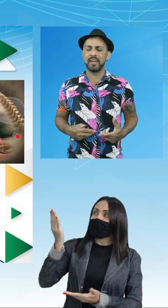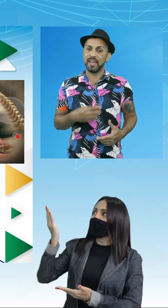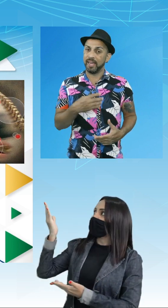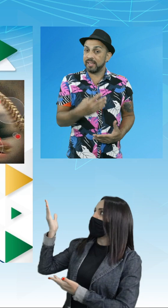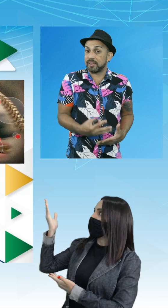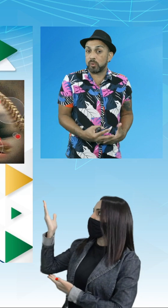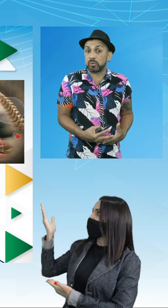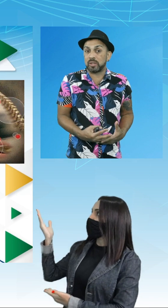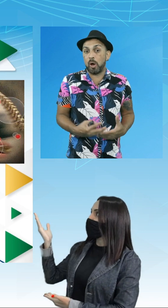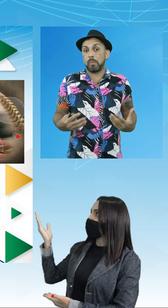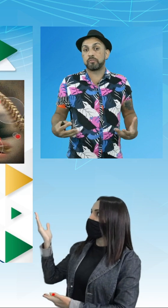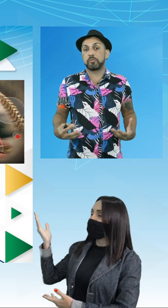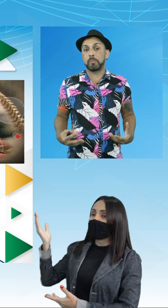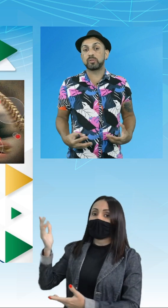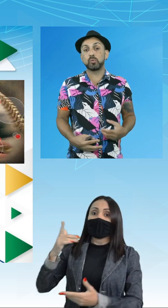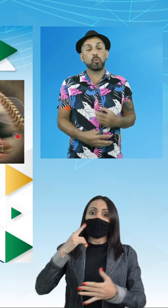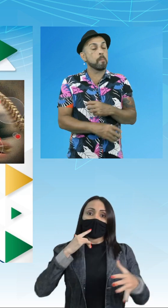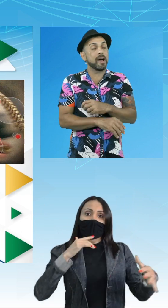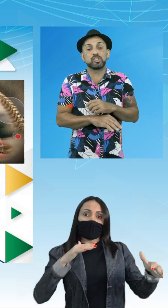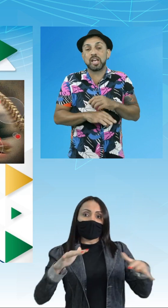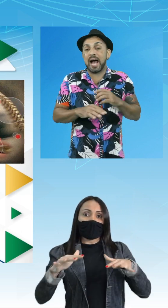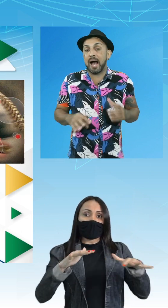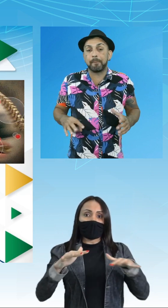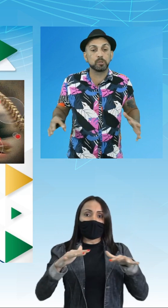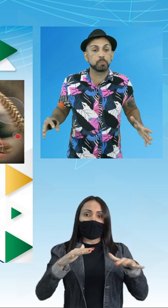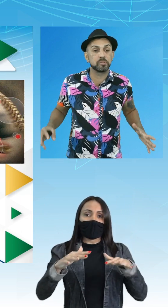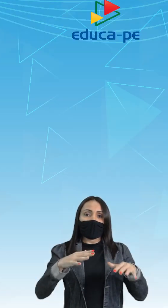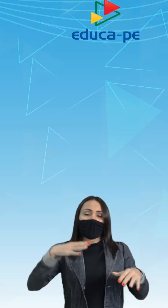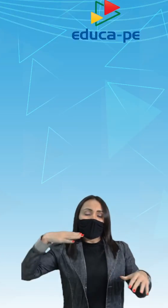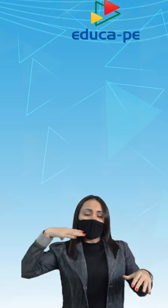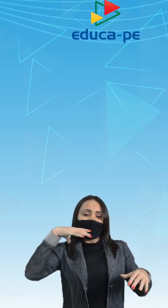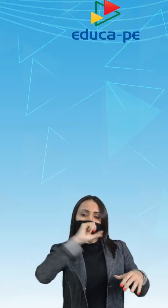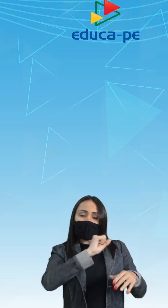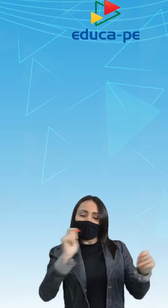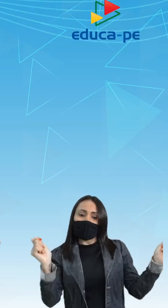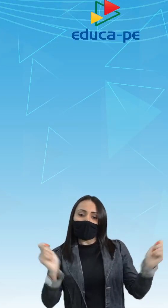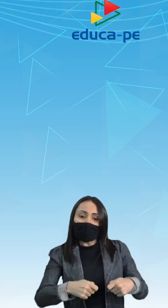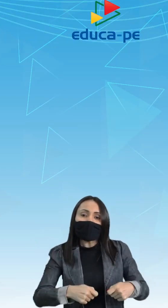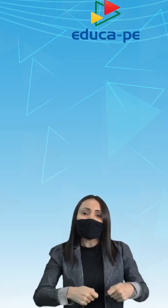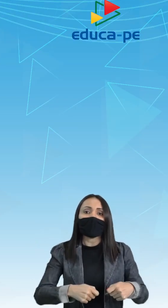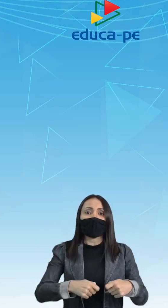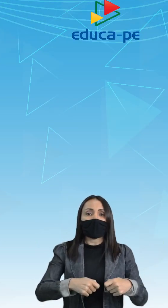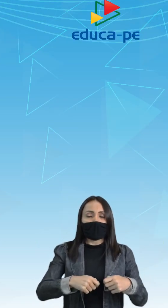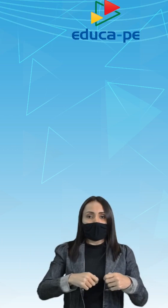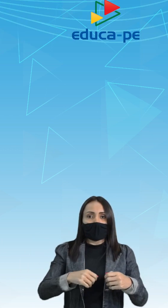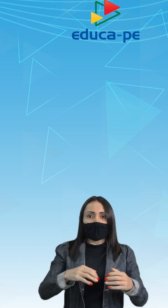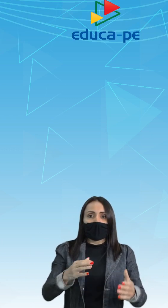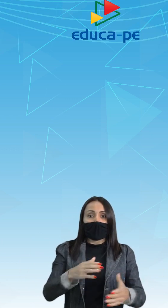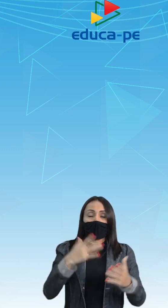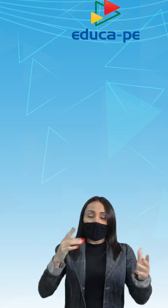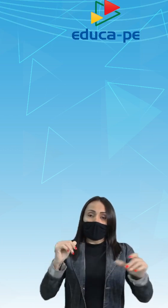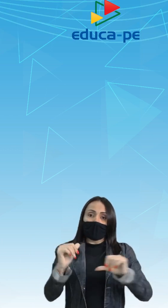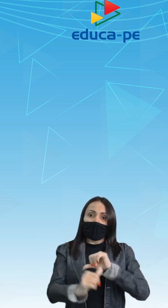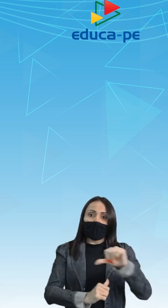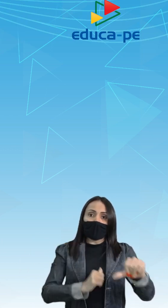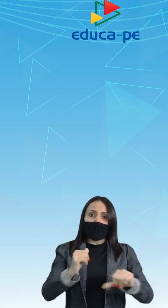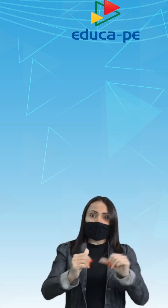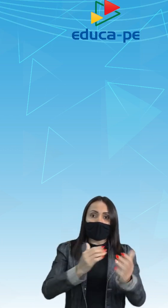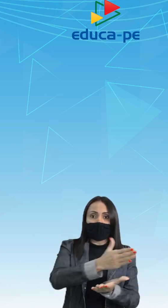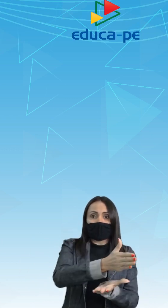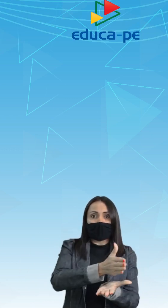é executar um movimento o mais rápido possível. E, é claro, com uma mudança de